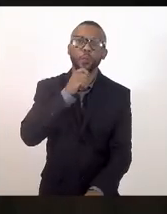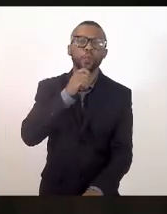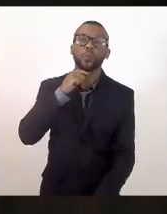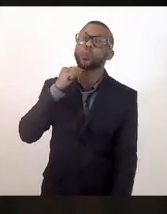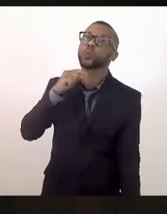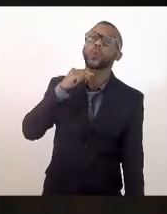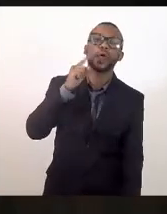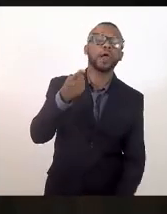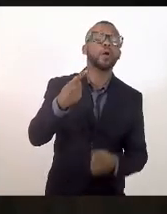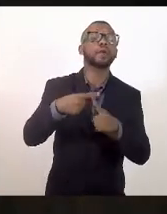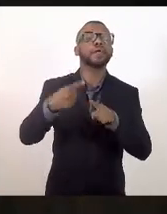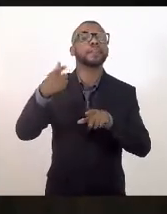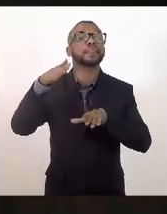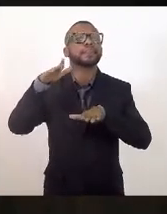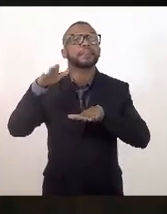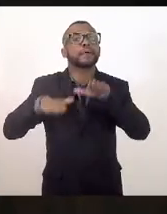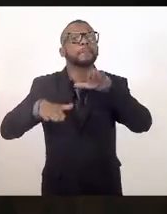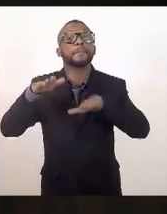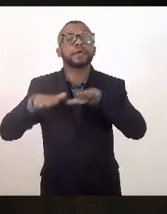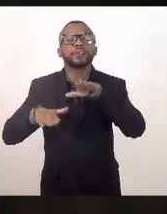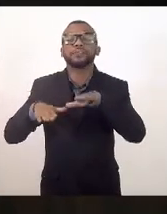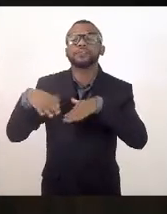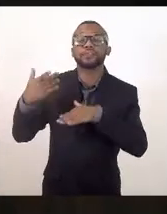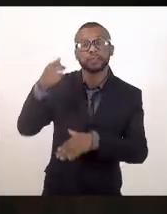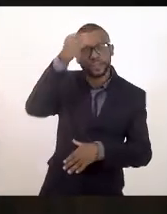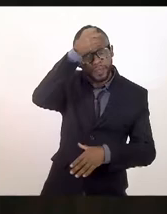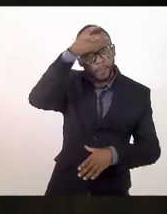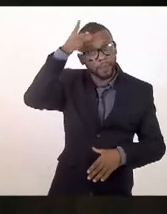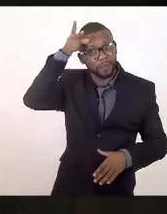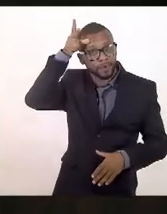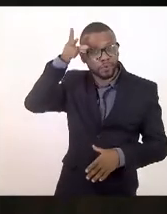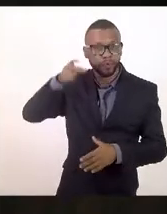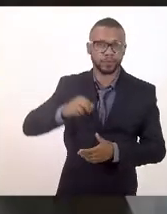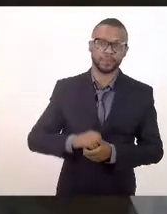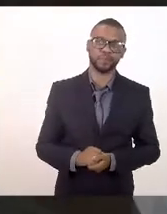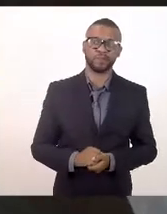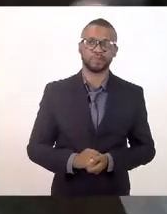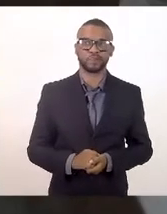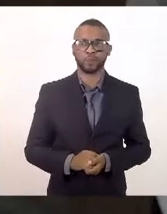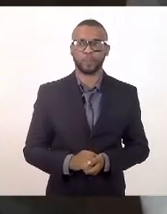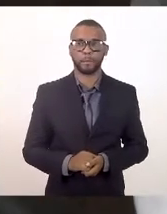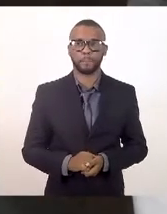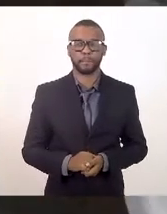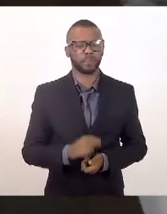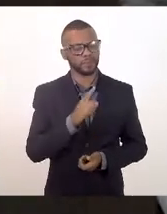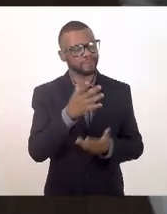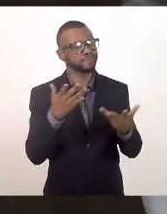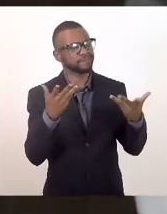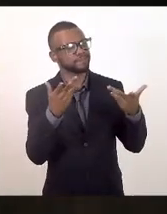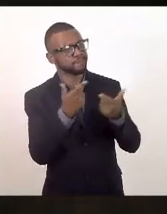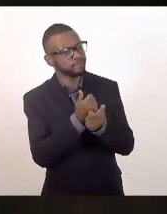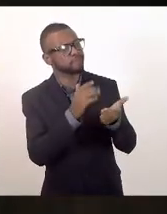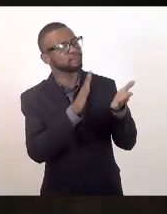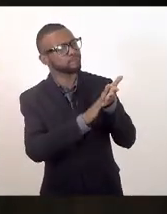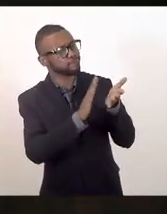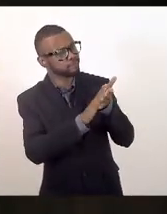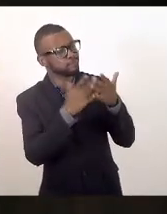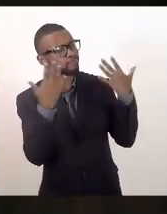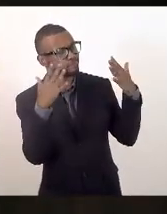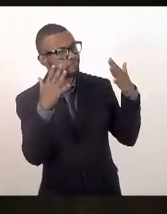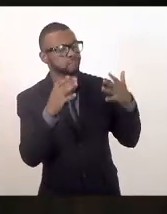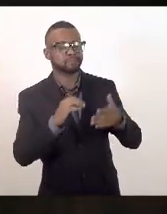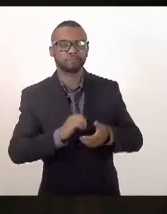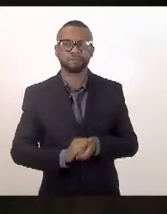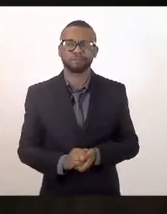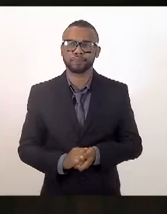Isso aí está superado. Nós voltamos ao parágrafo anterior da própria lei. Isso é demais, presidente. Isso é o nosso e modificamos orgulho. Também o inciso, salvo o terceiro